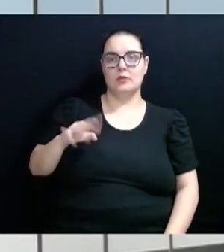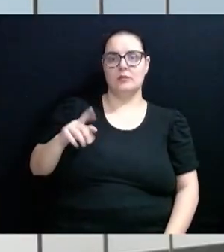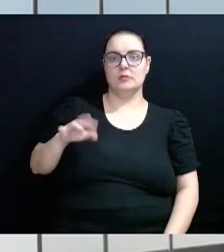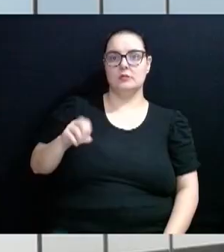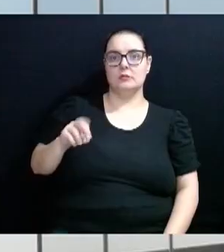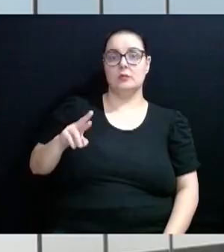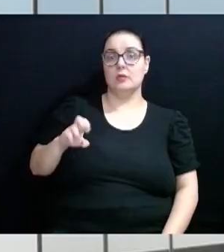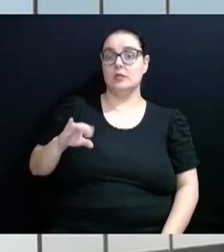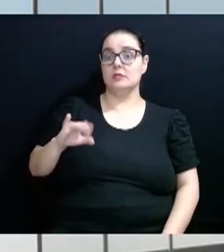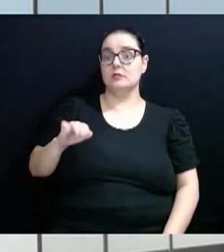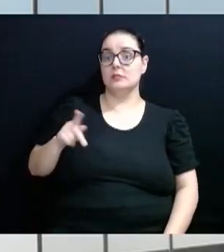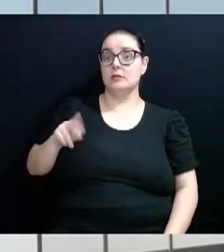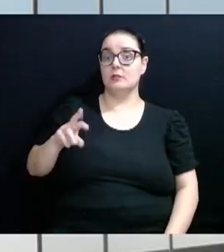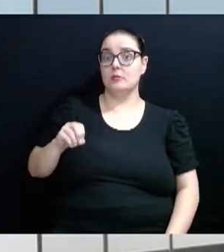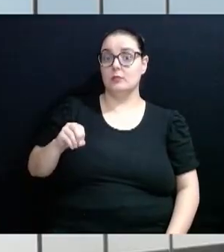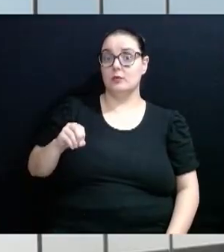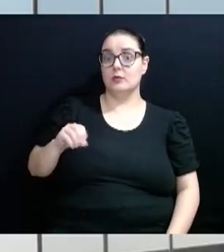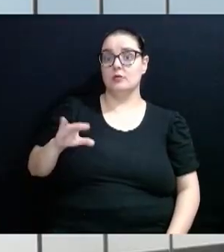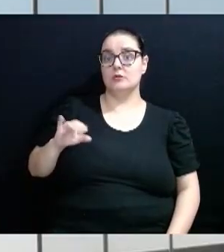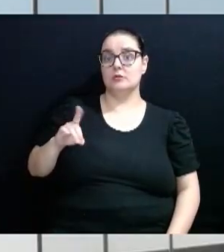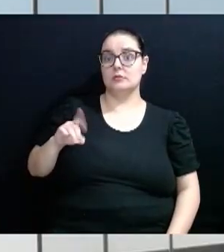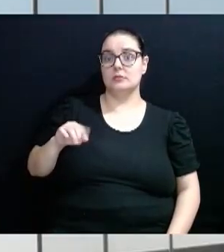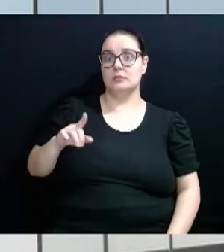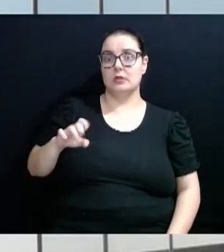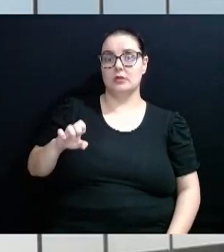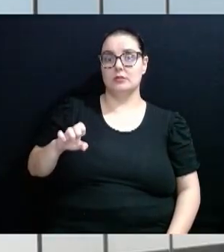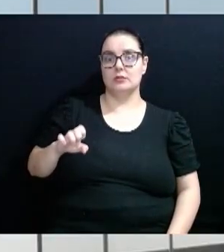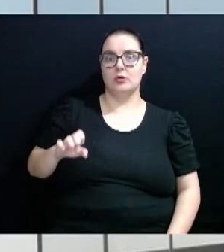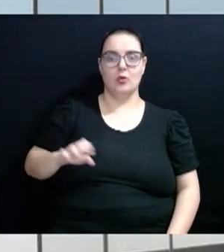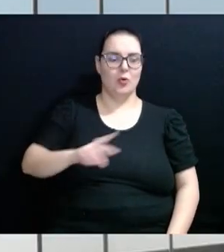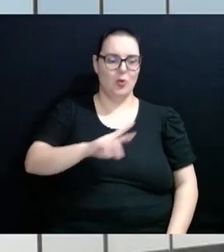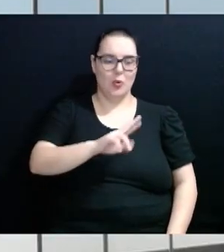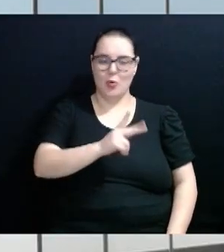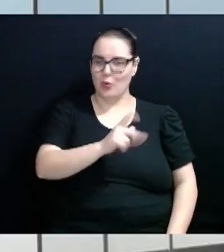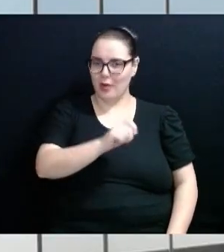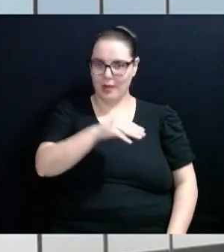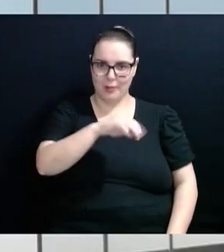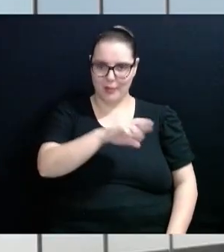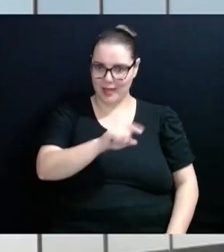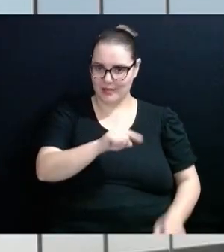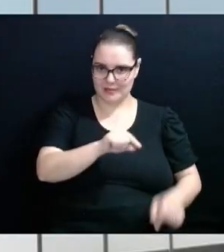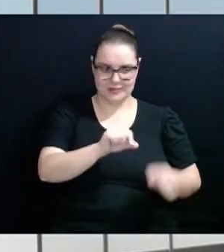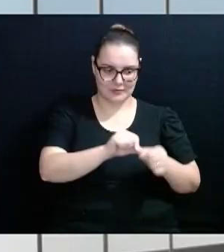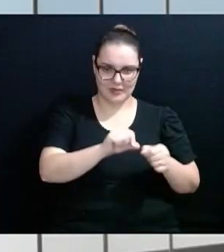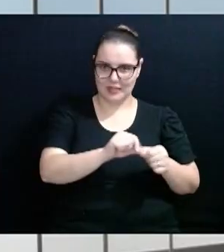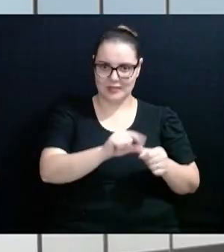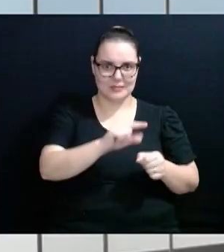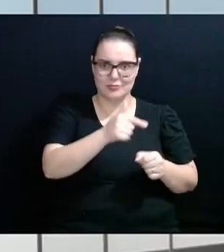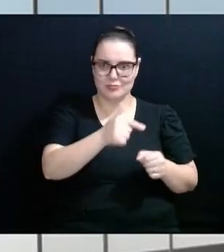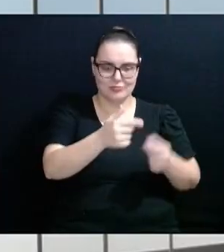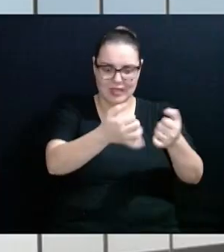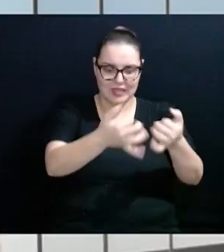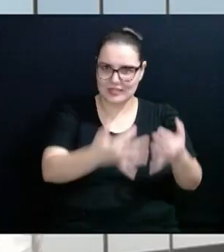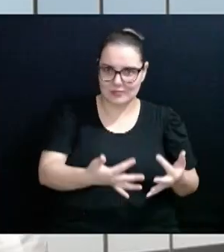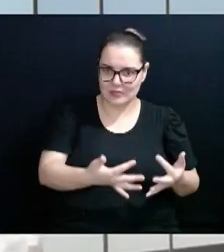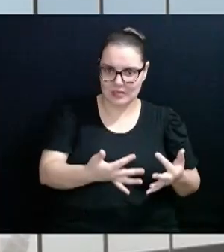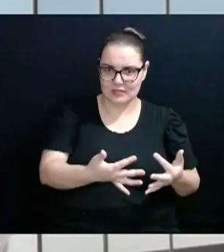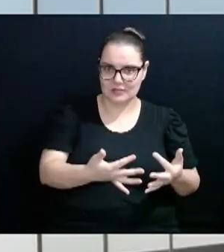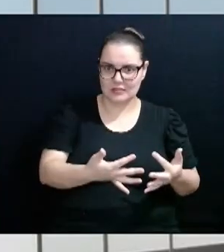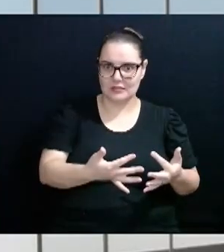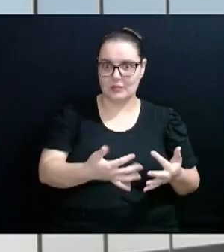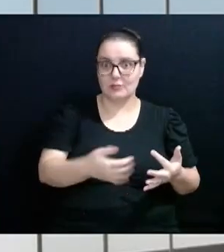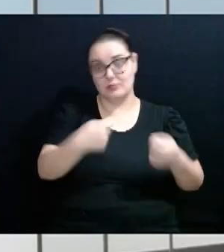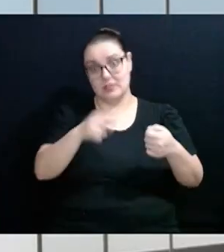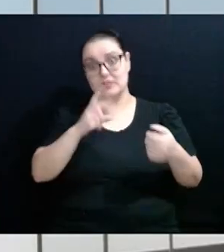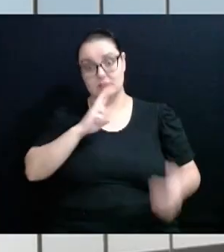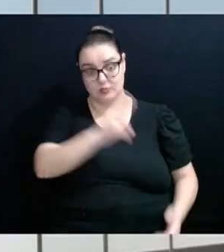o Hamas fez é odioso, não se justifica em hipótese nenhuma. Né? Precisava ter uma resposta, mas